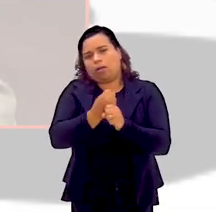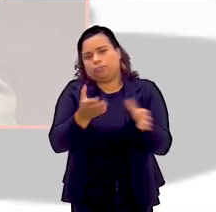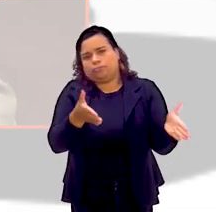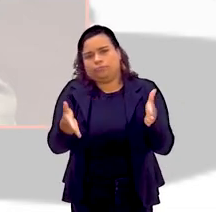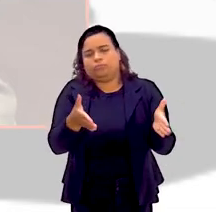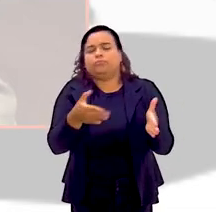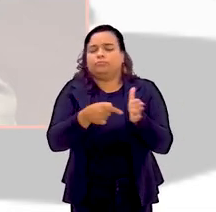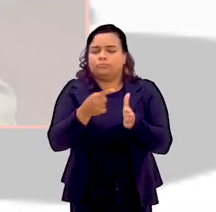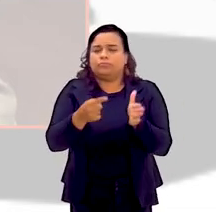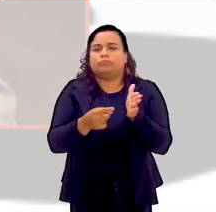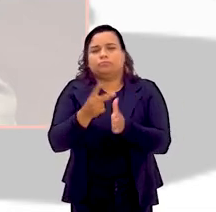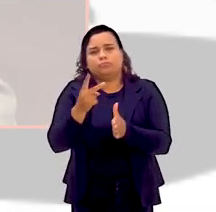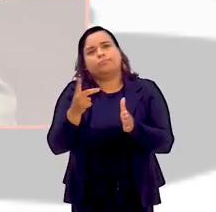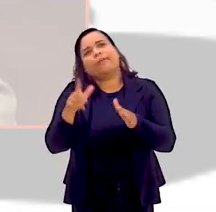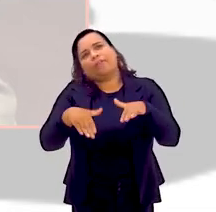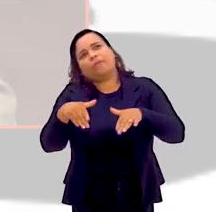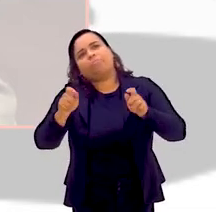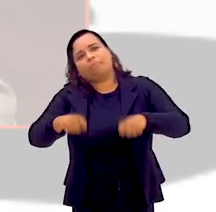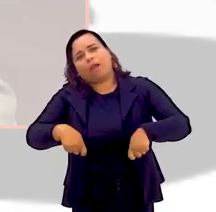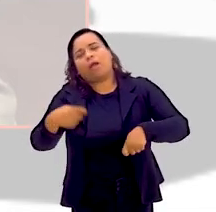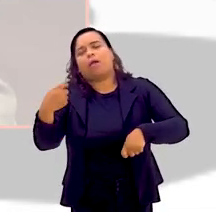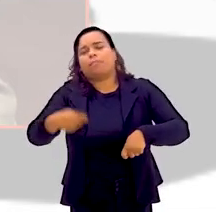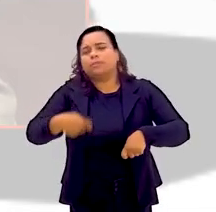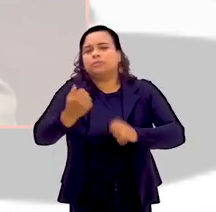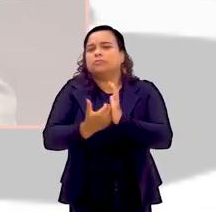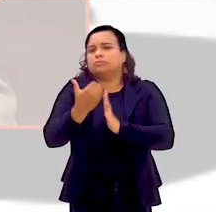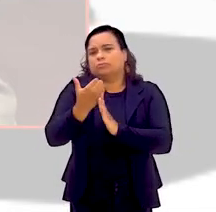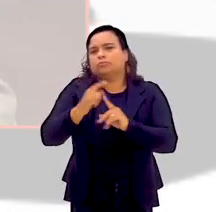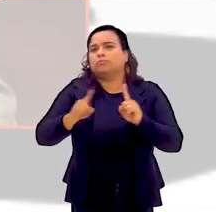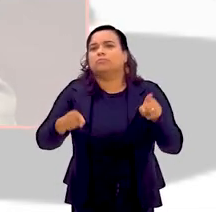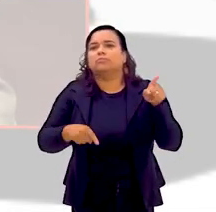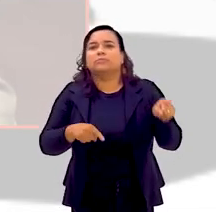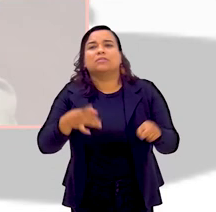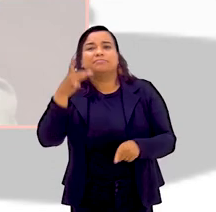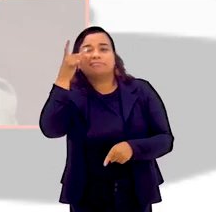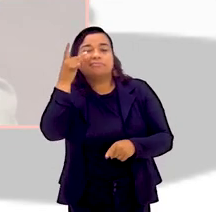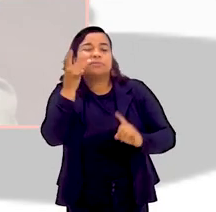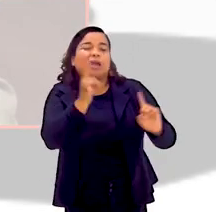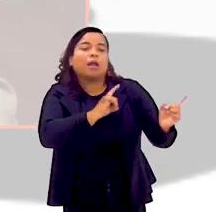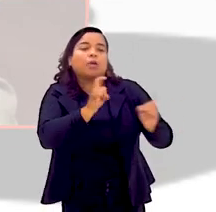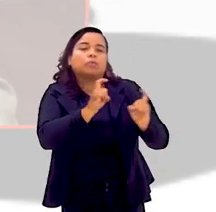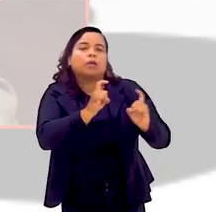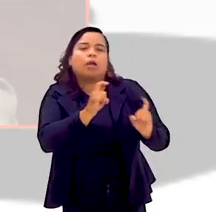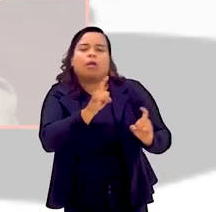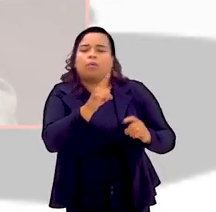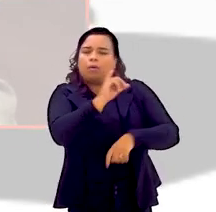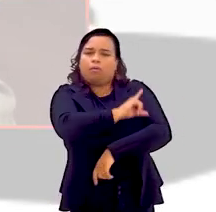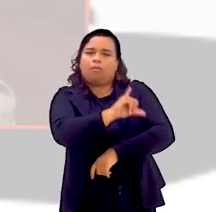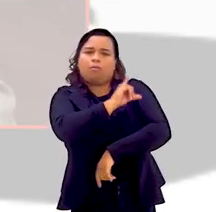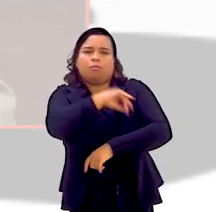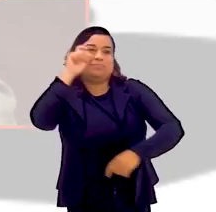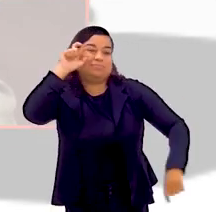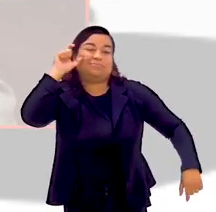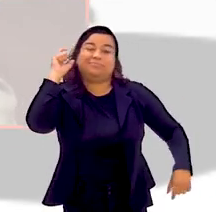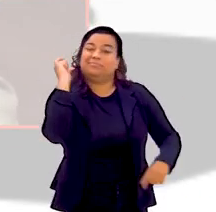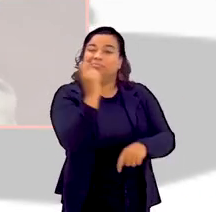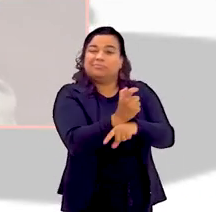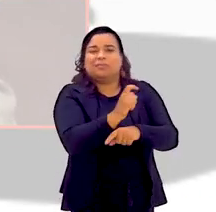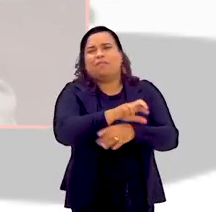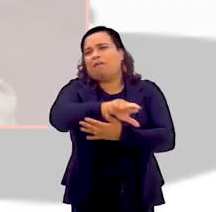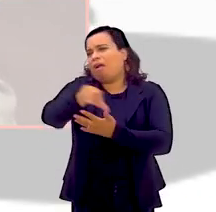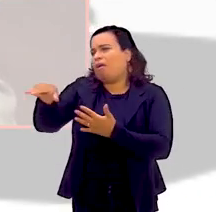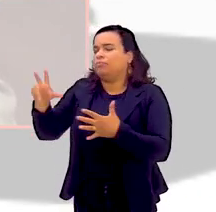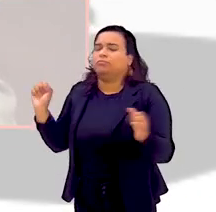em função das demandas, mas com certeza quando a gente faz no Rio de Janeiro a reunião, tem uma procura, ou melhor, tem o um interesse de todas as entidades